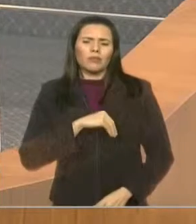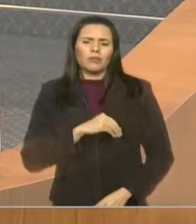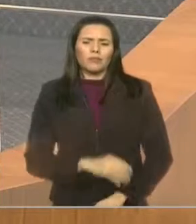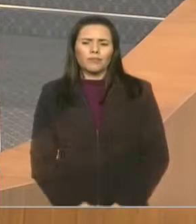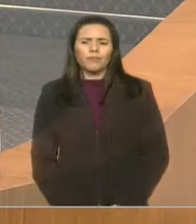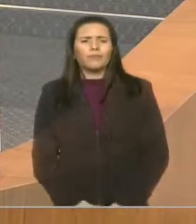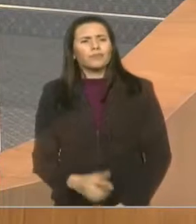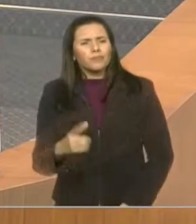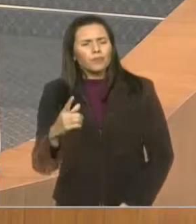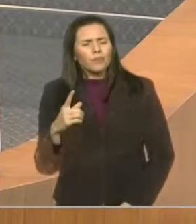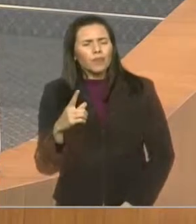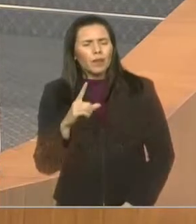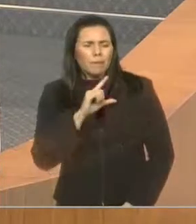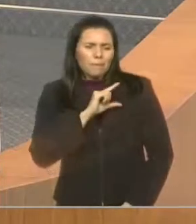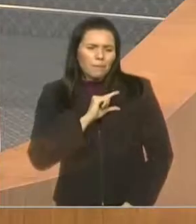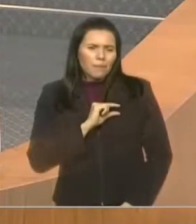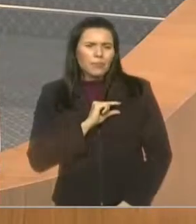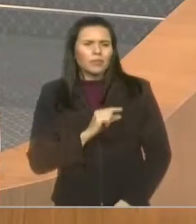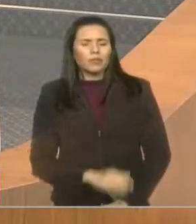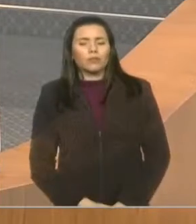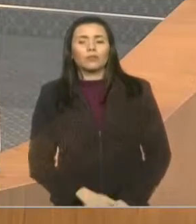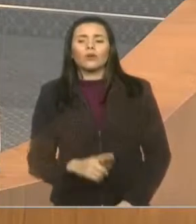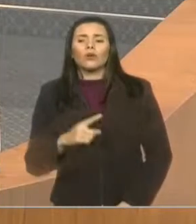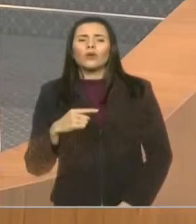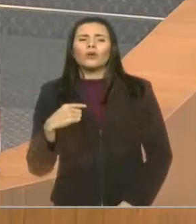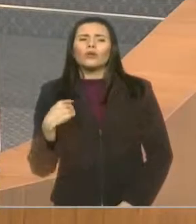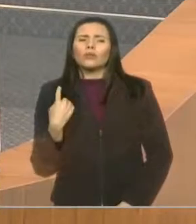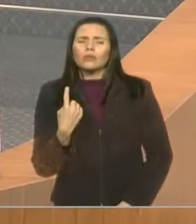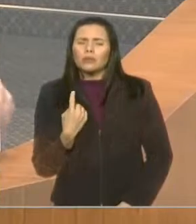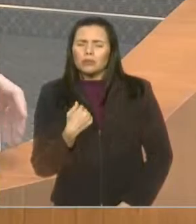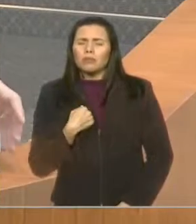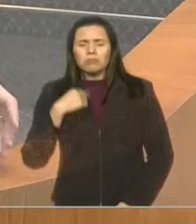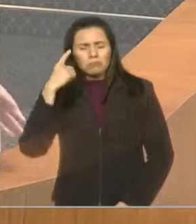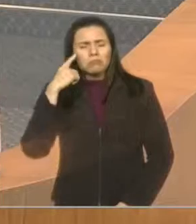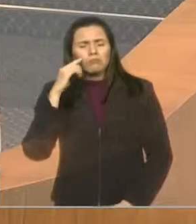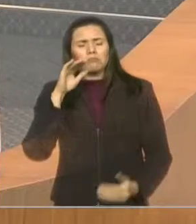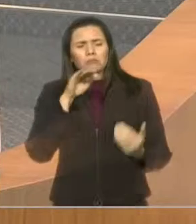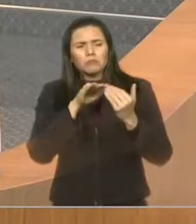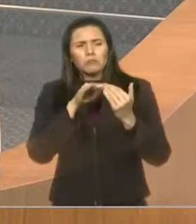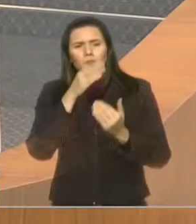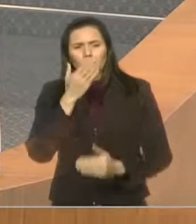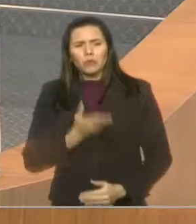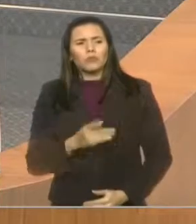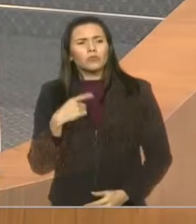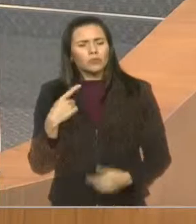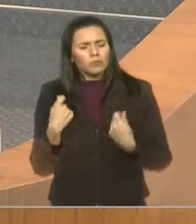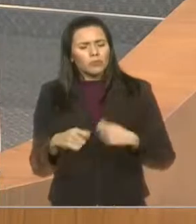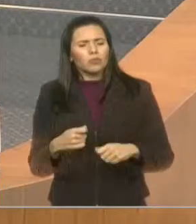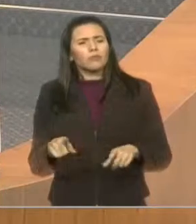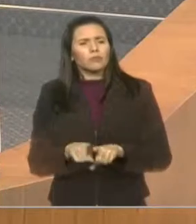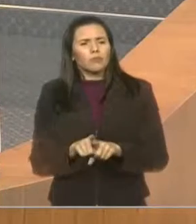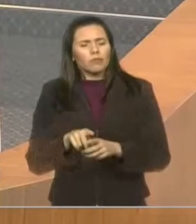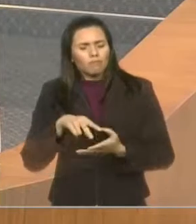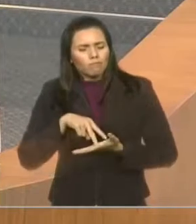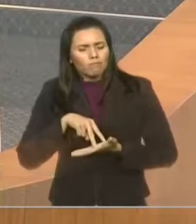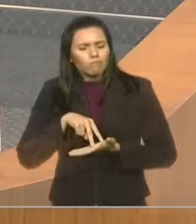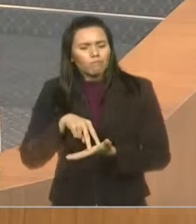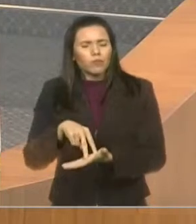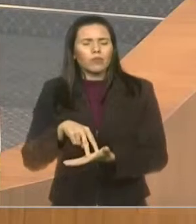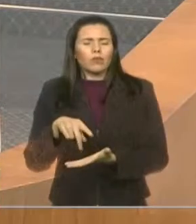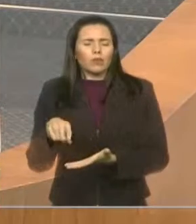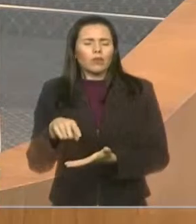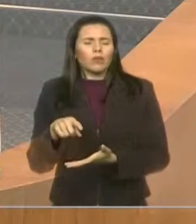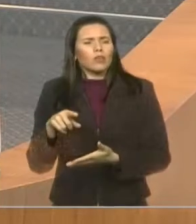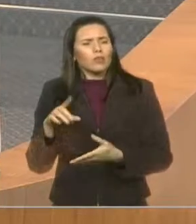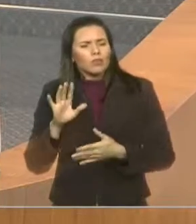a gente realmente tem que fazer como Vossa Excelência tem feito de maneira constante aqui, se posicionar realmente ao